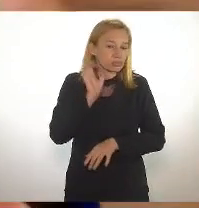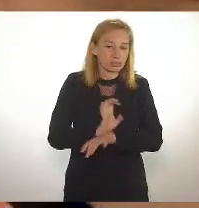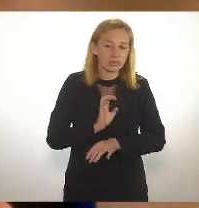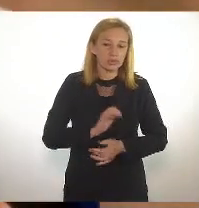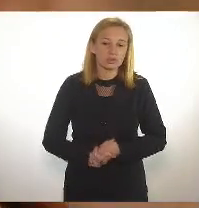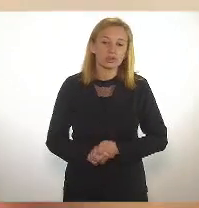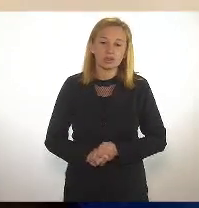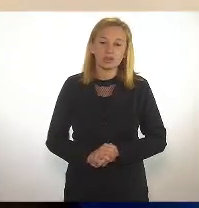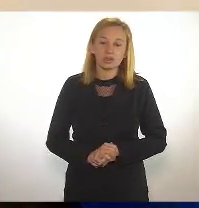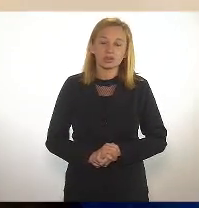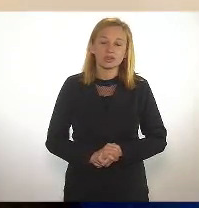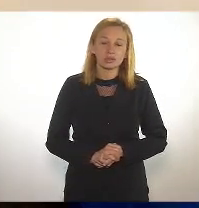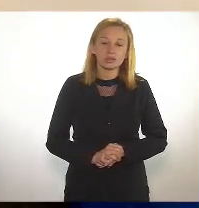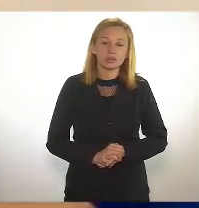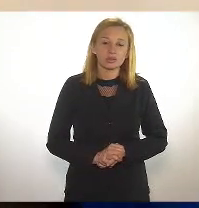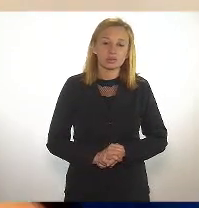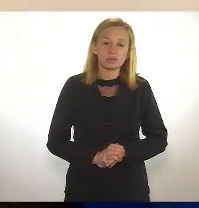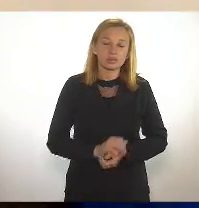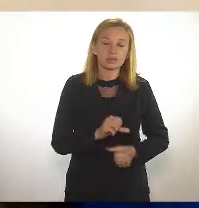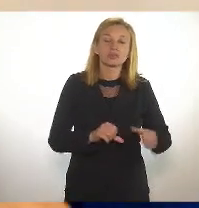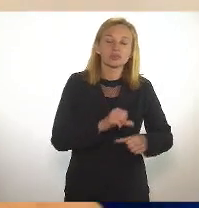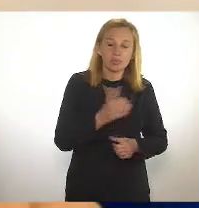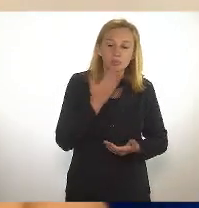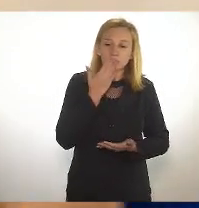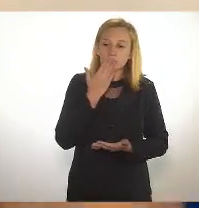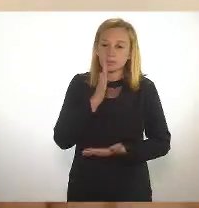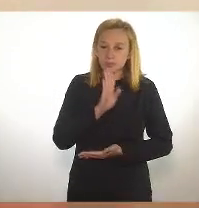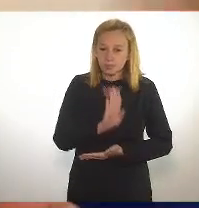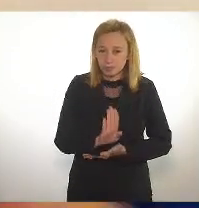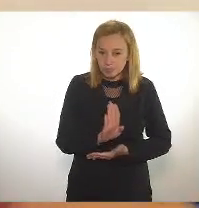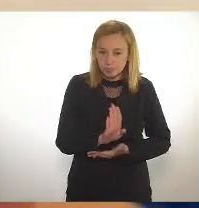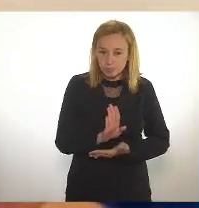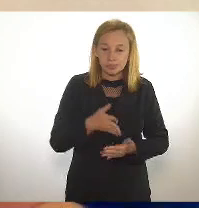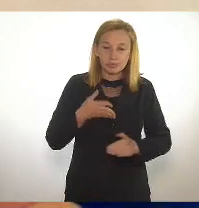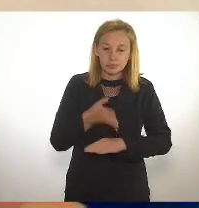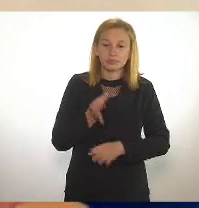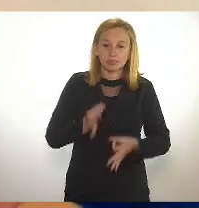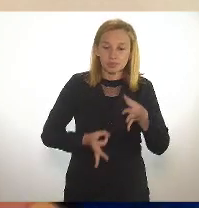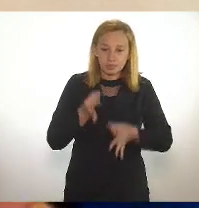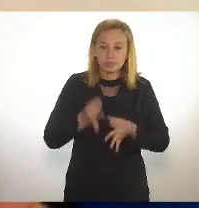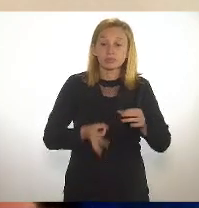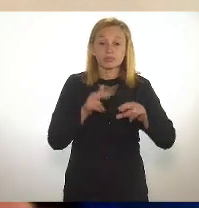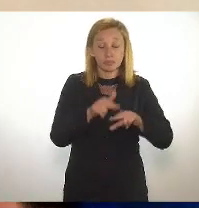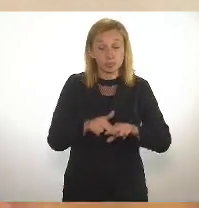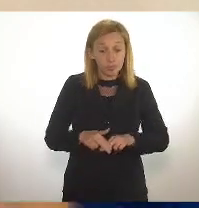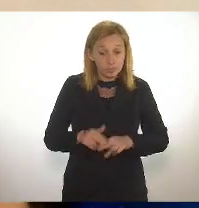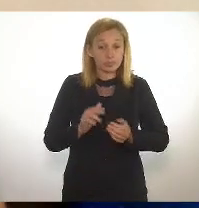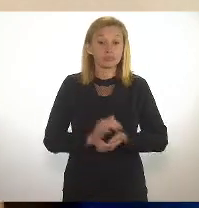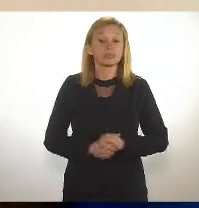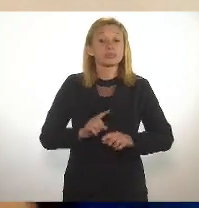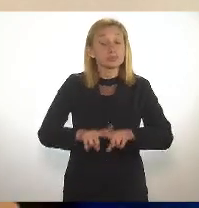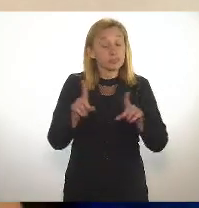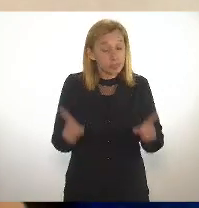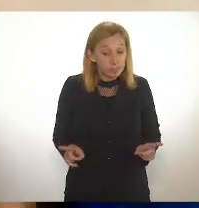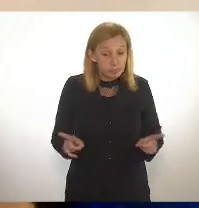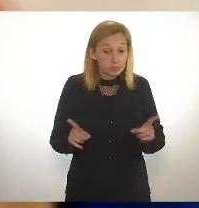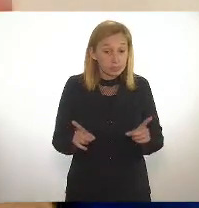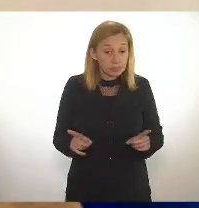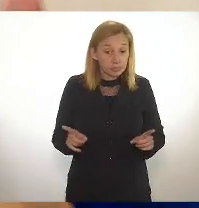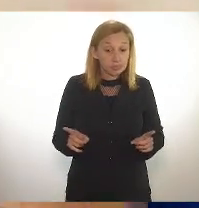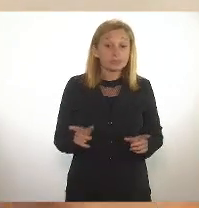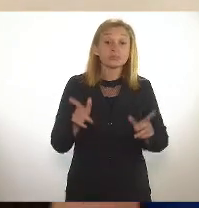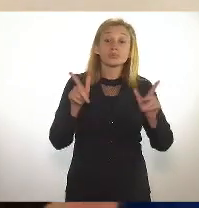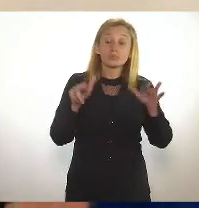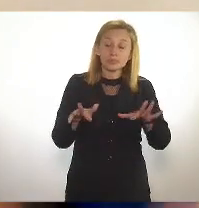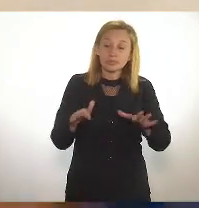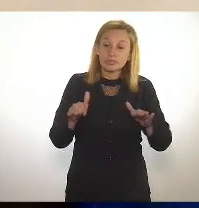agora teve essa mudança, e o Trump tem prometido entrar na justiça por causa disso, mas se a diferença